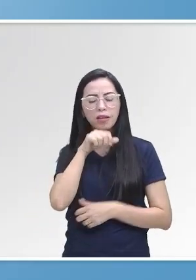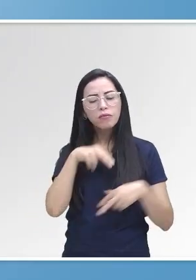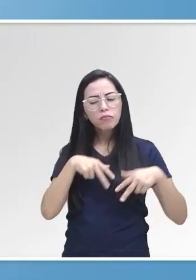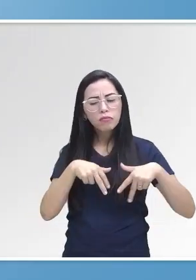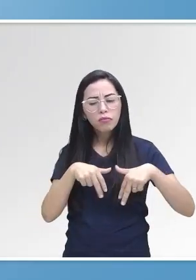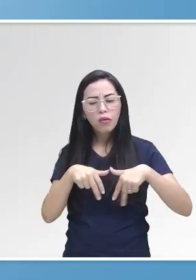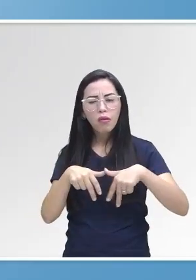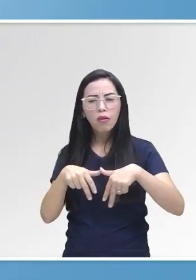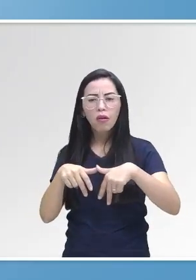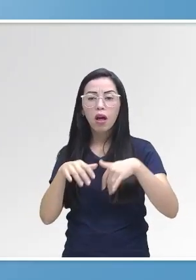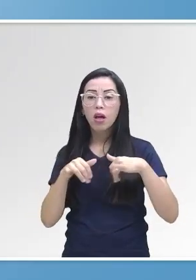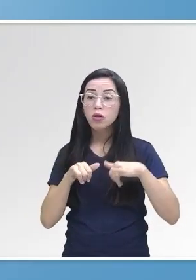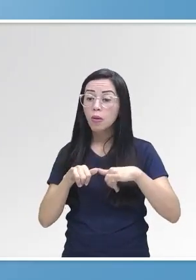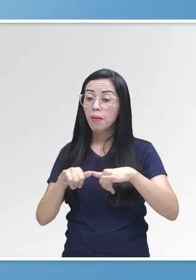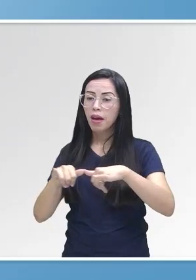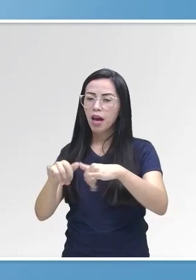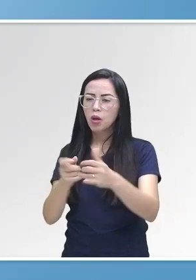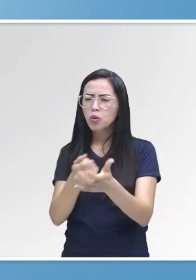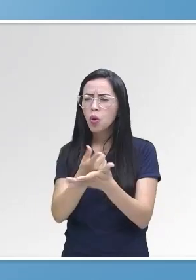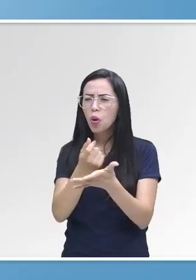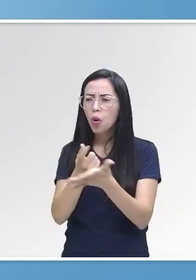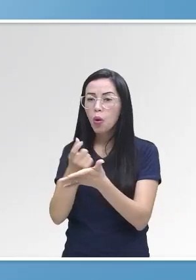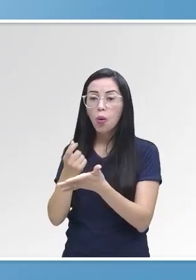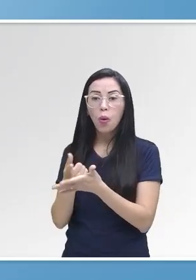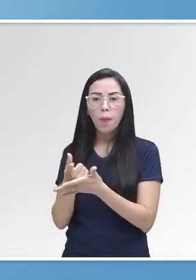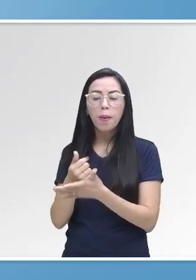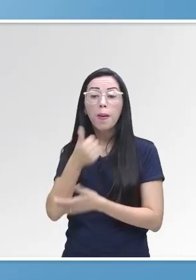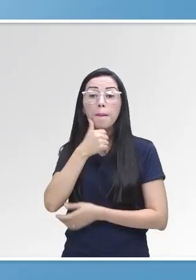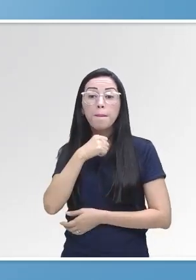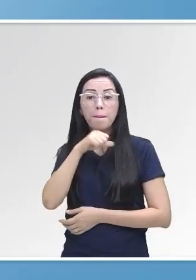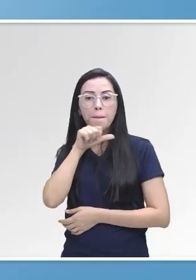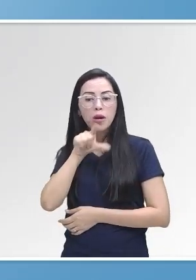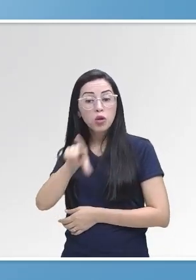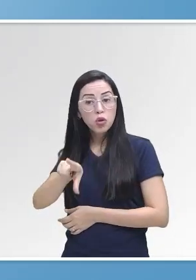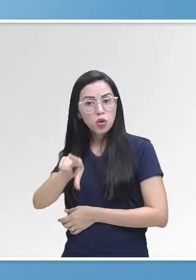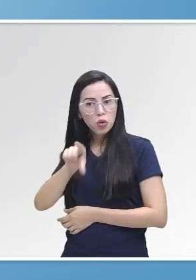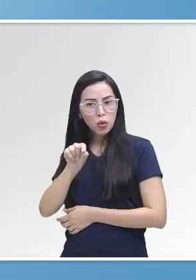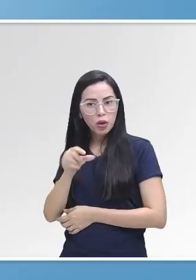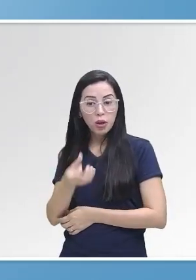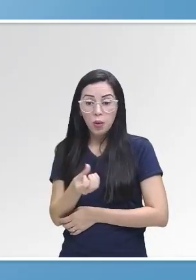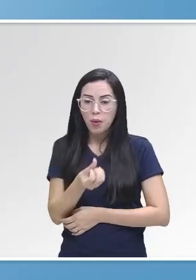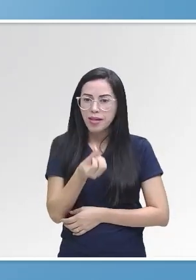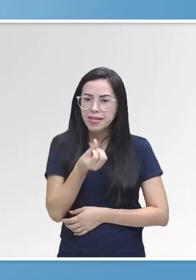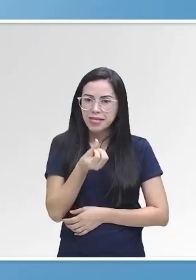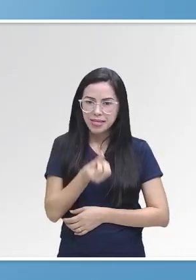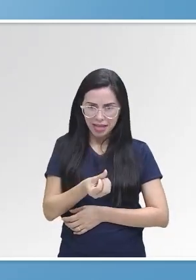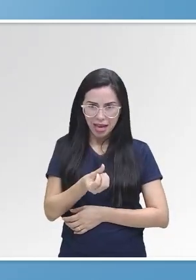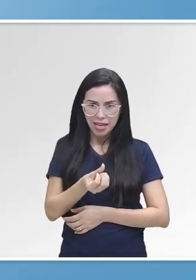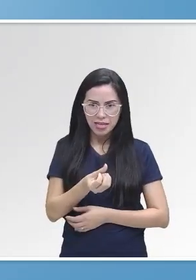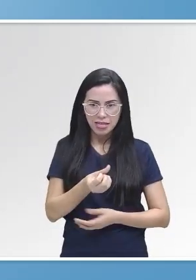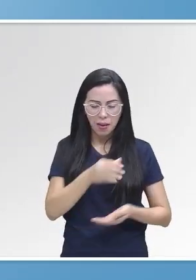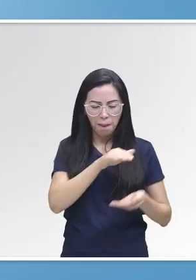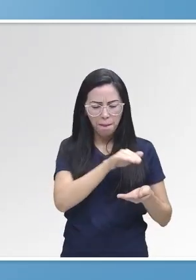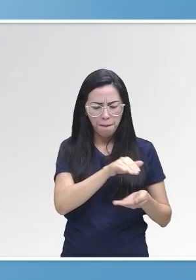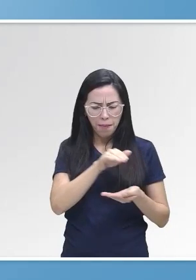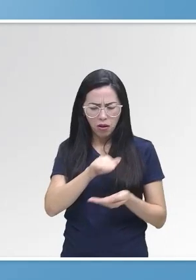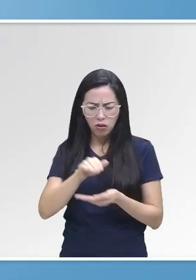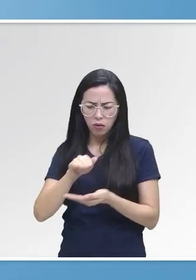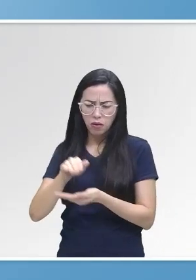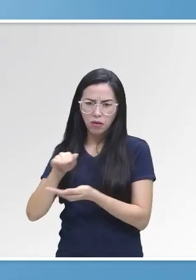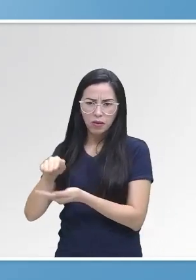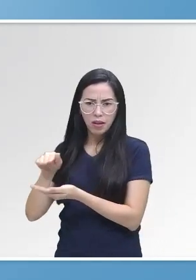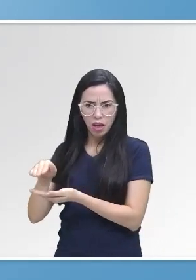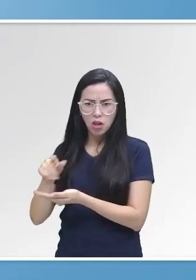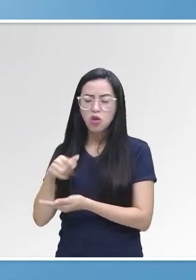carrinho vocês quilos de arroz olha aqui ó 6 kg de arroz